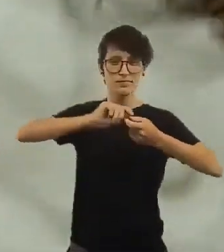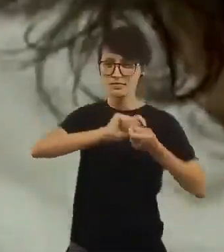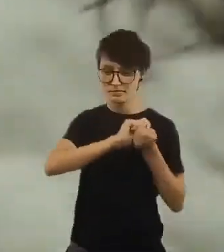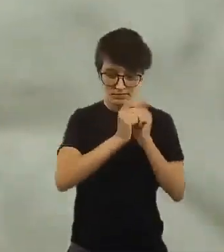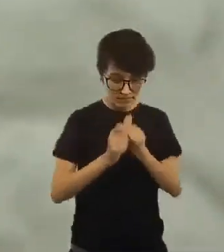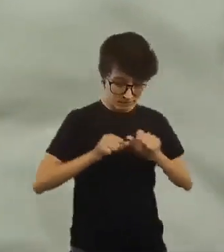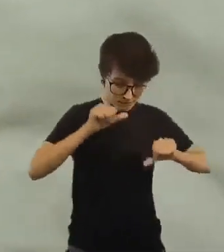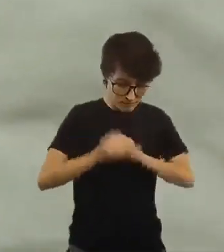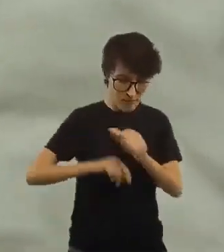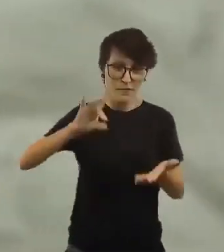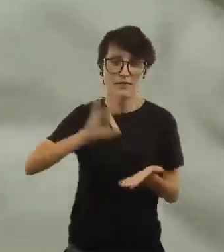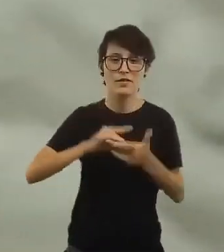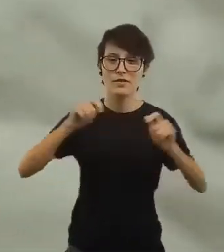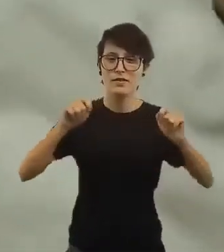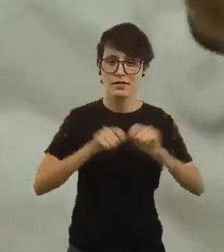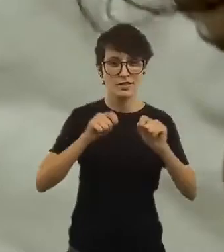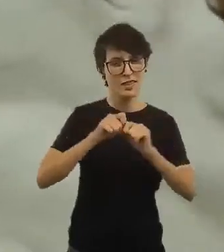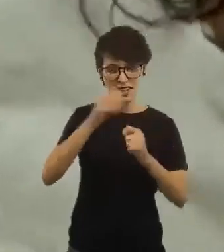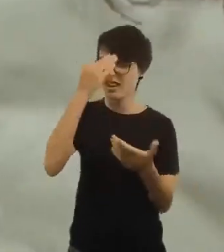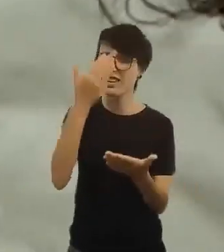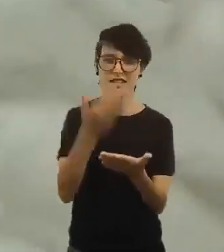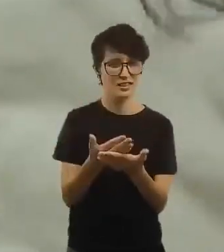Tua mente é